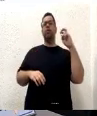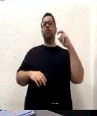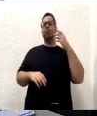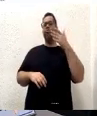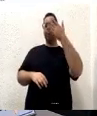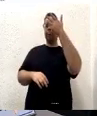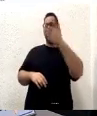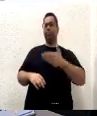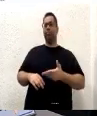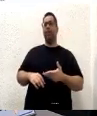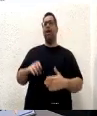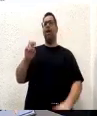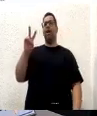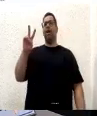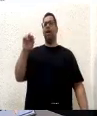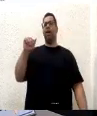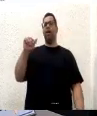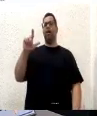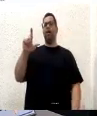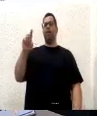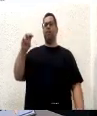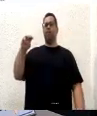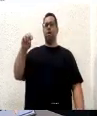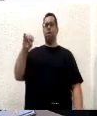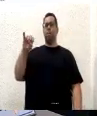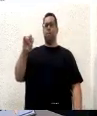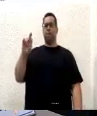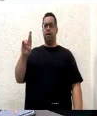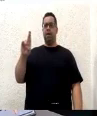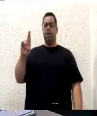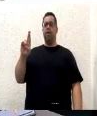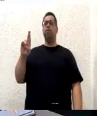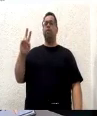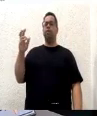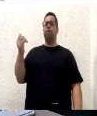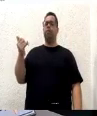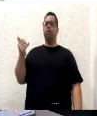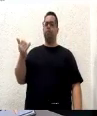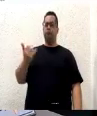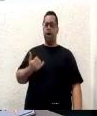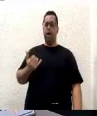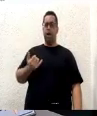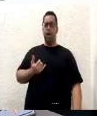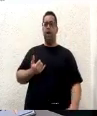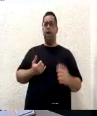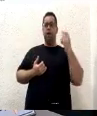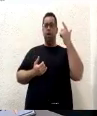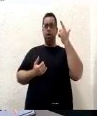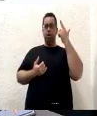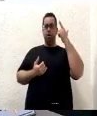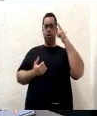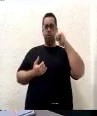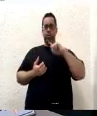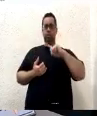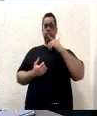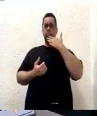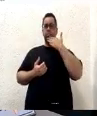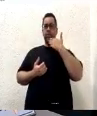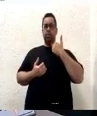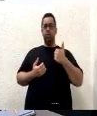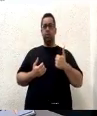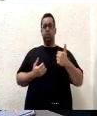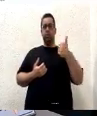falando, a gente consegue melhorar fazendo dessa forma. Eu